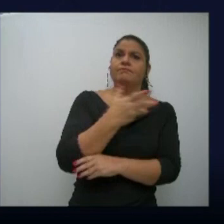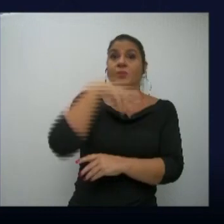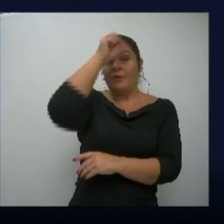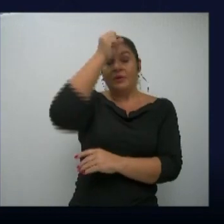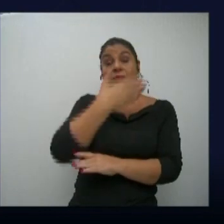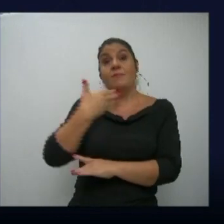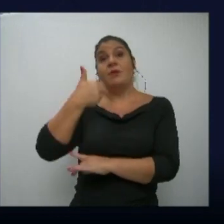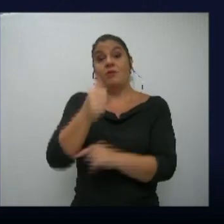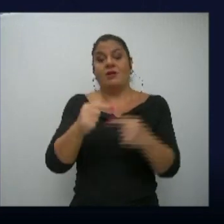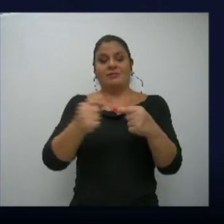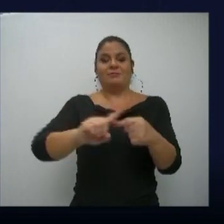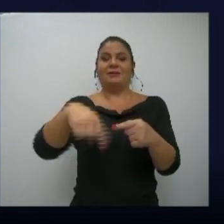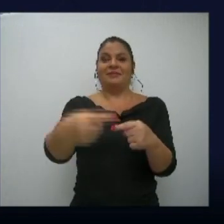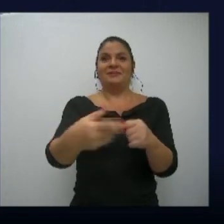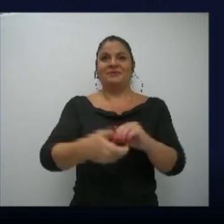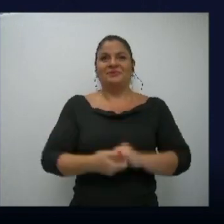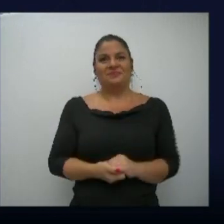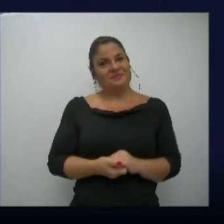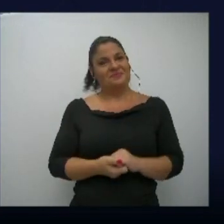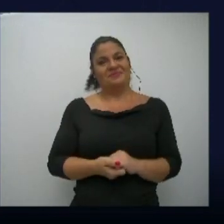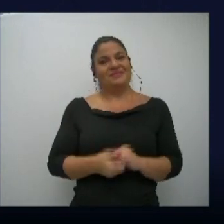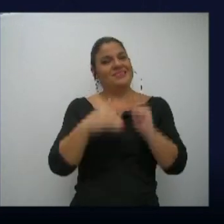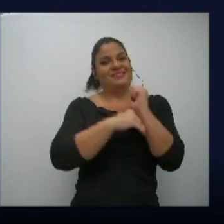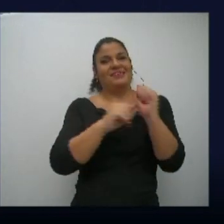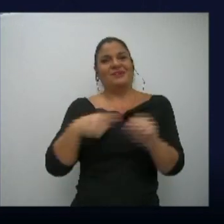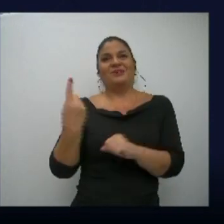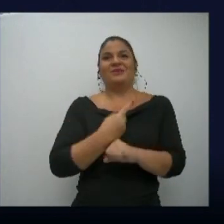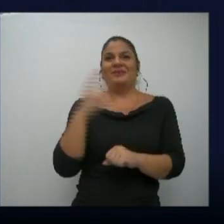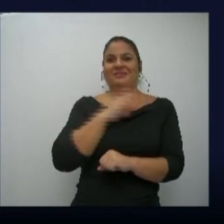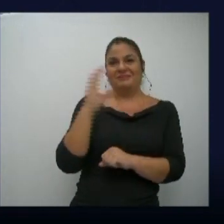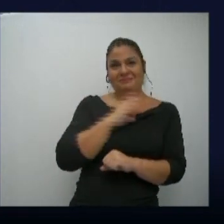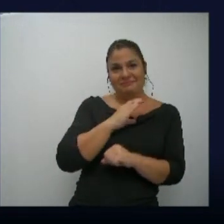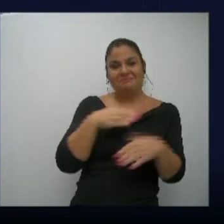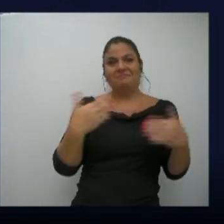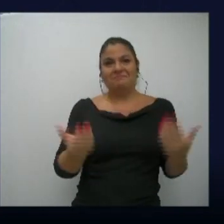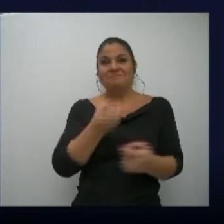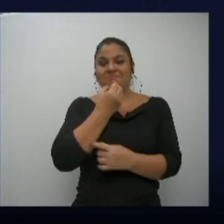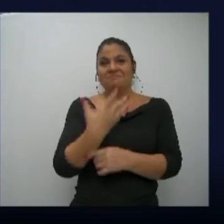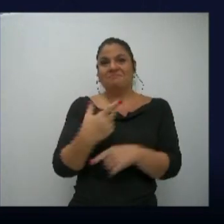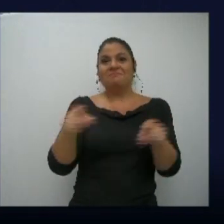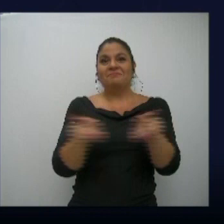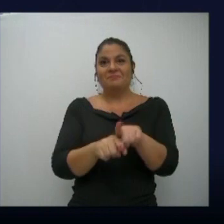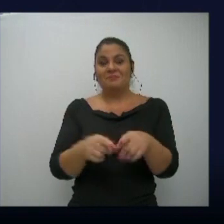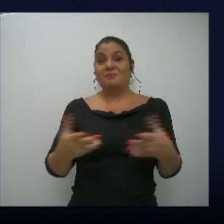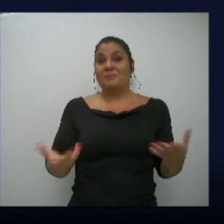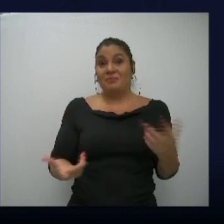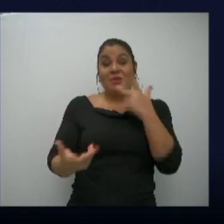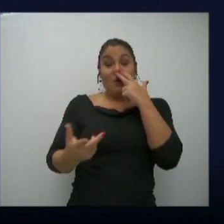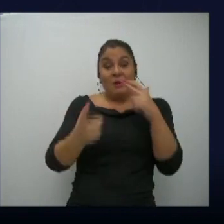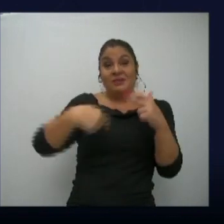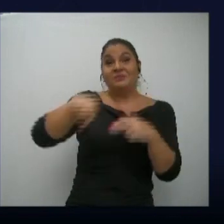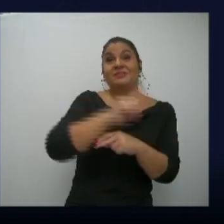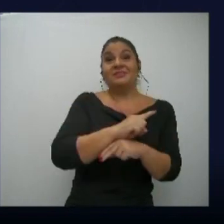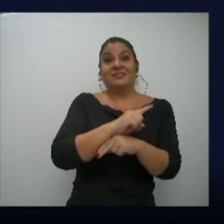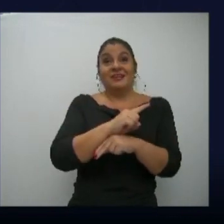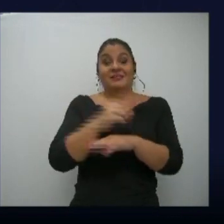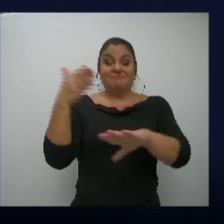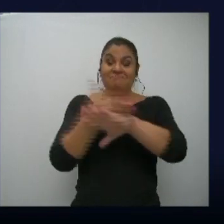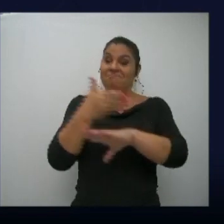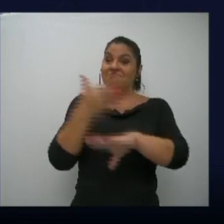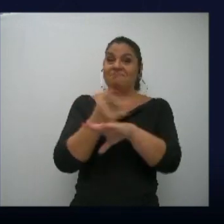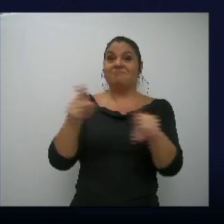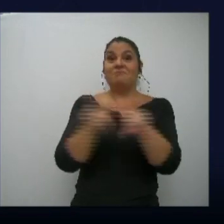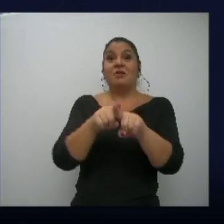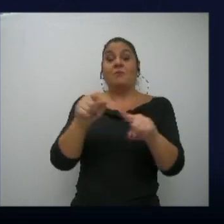aprender e melhorar semana que vem esse é o segredo da gente funcionava rápido e a gente funcionar bem e todo mundo que tá nesse clima